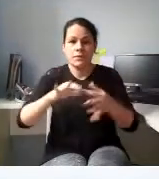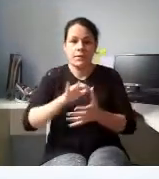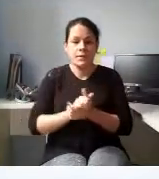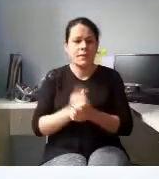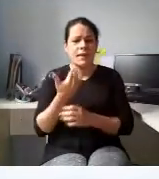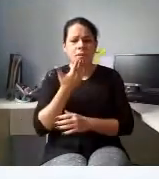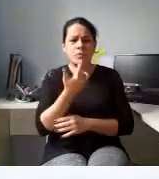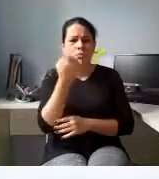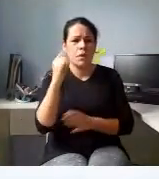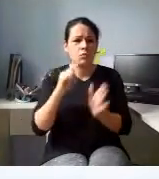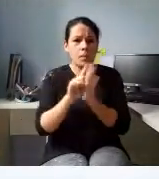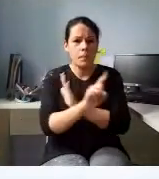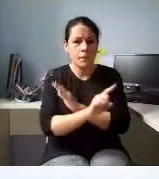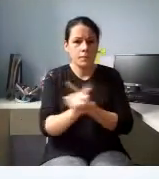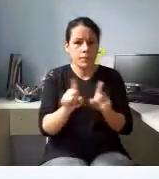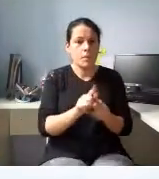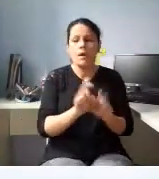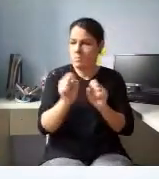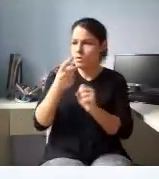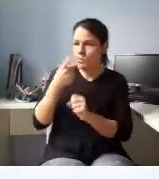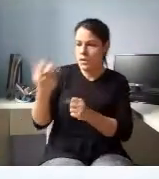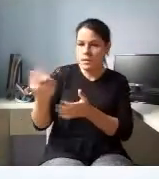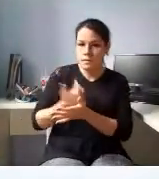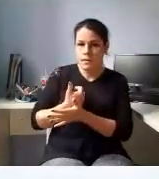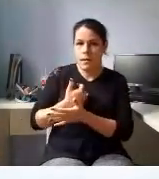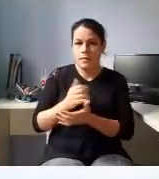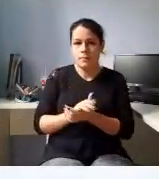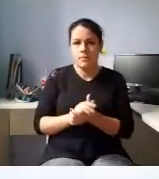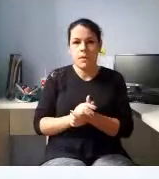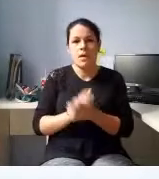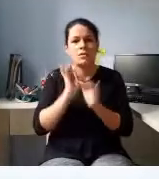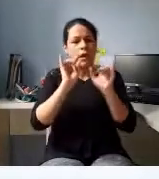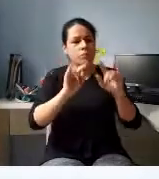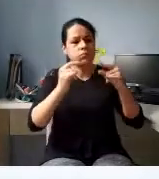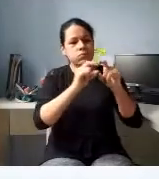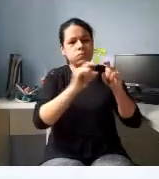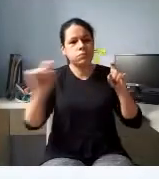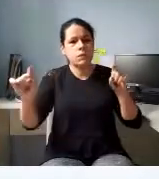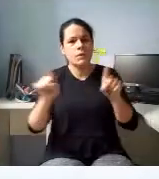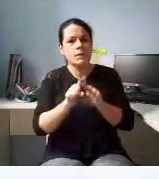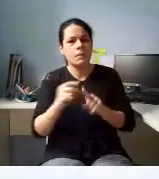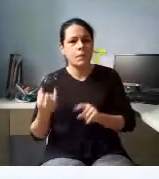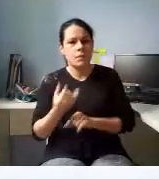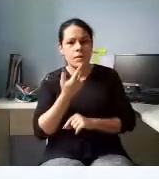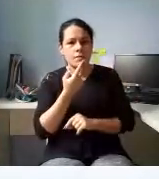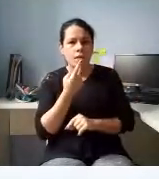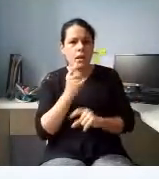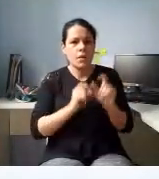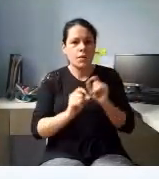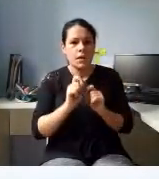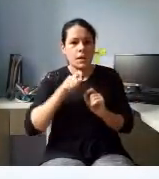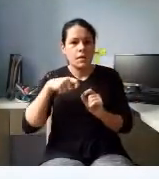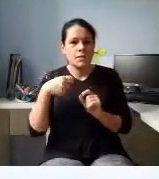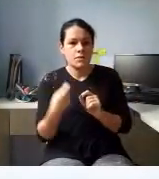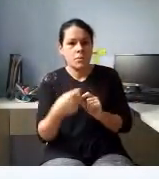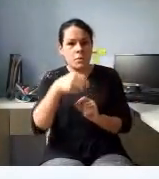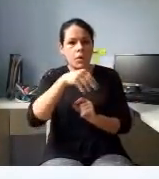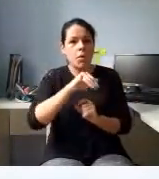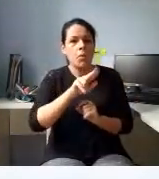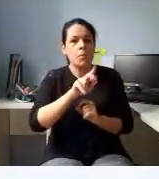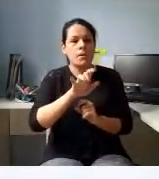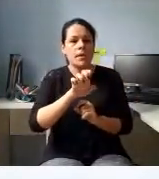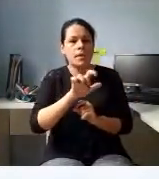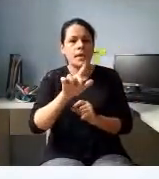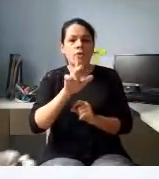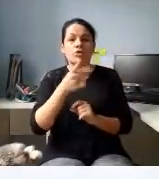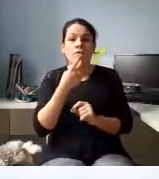uma É, pergunta. Pode falar. vale destacar que eu acho que essa ponderação que o Miguel fez é bem interessante, porque é um momento